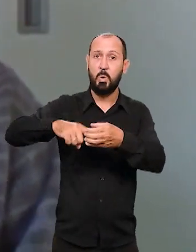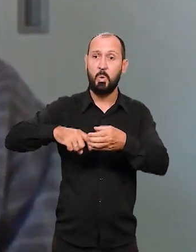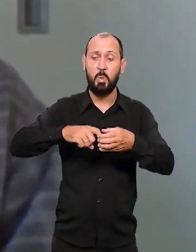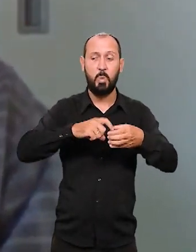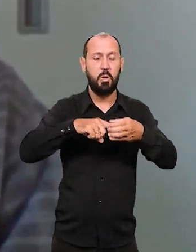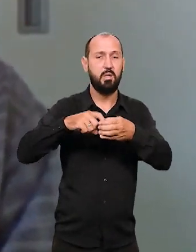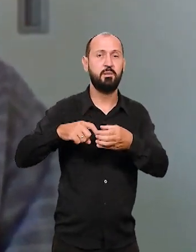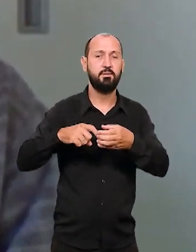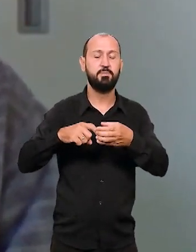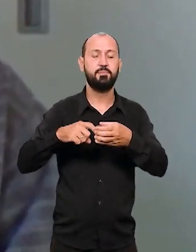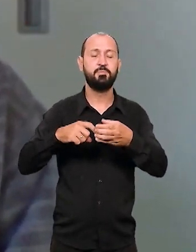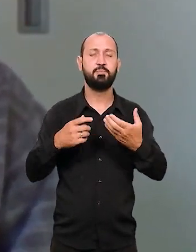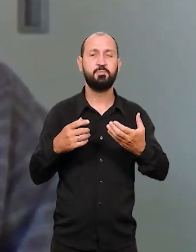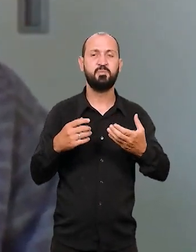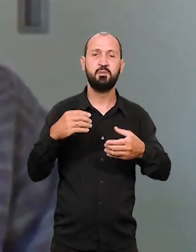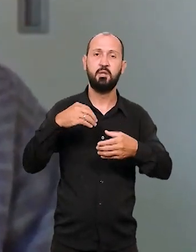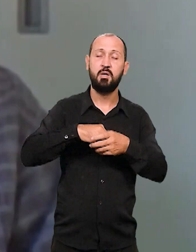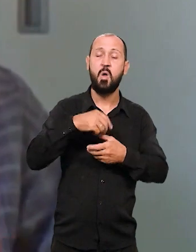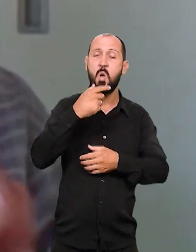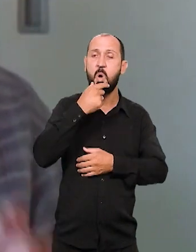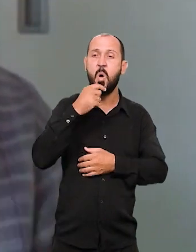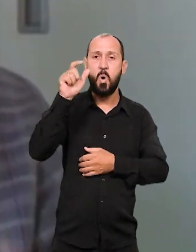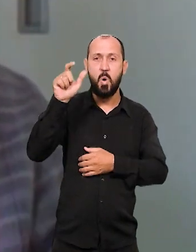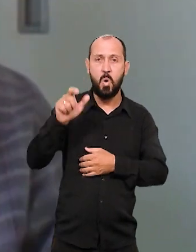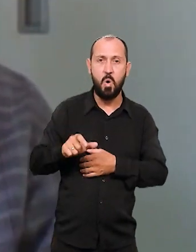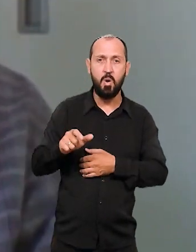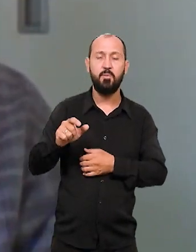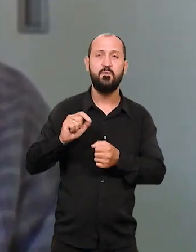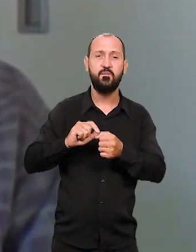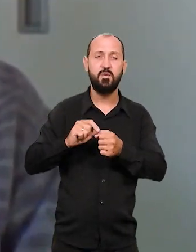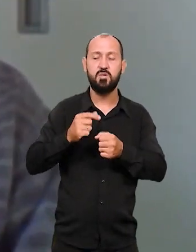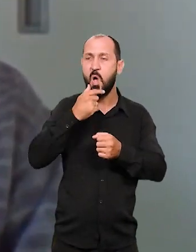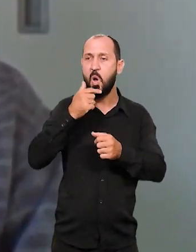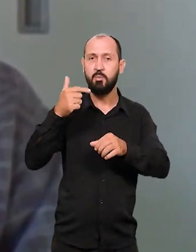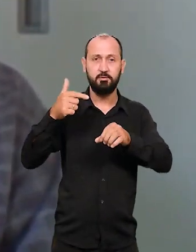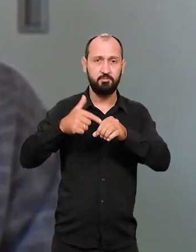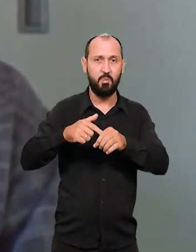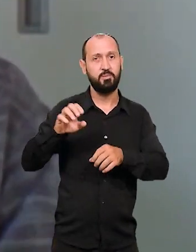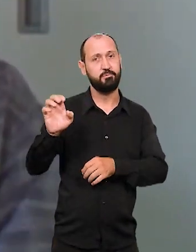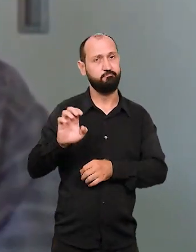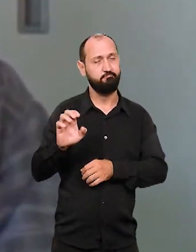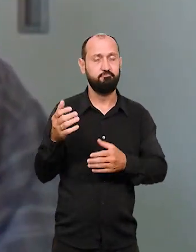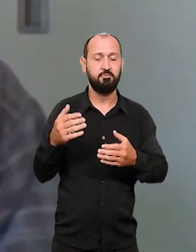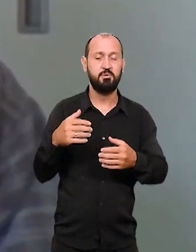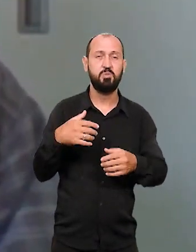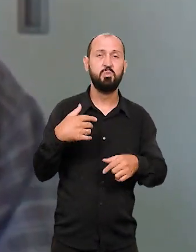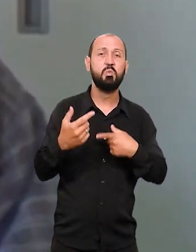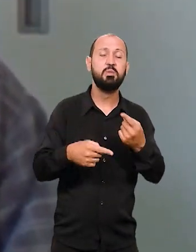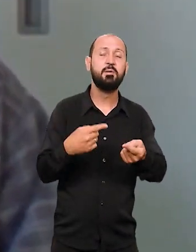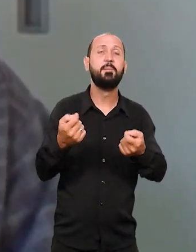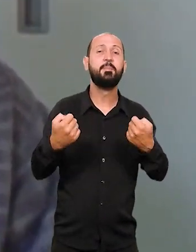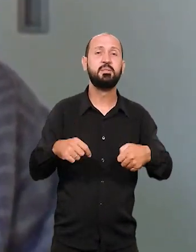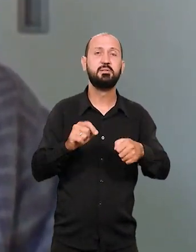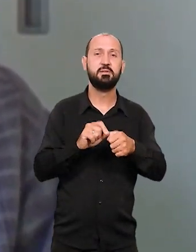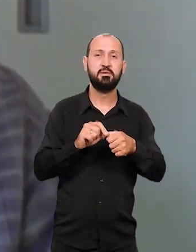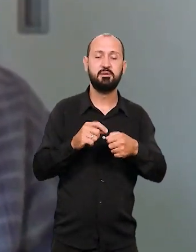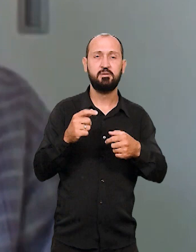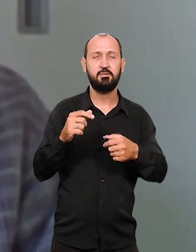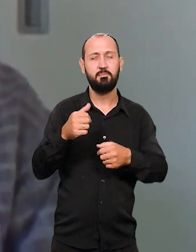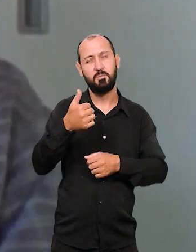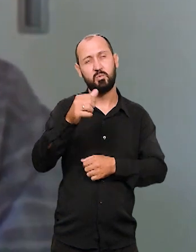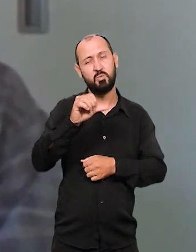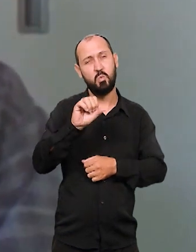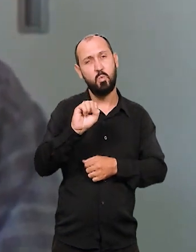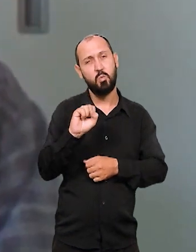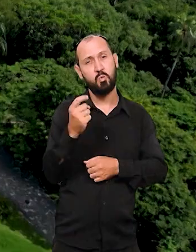transmitia sexualmente, principalmente em homens que faziam sexo com homem, e também em pessoas